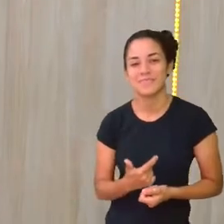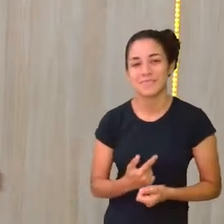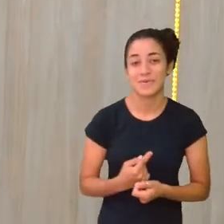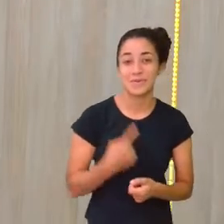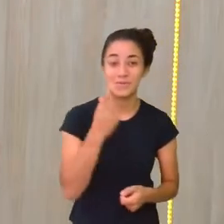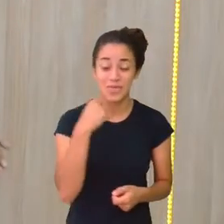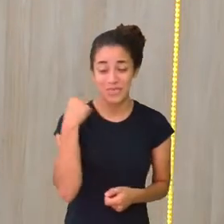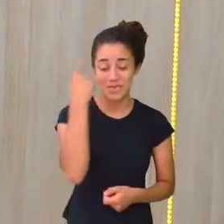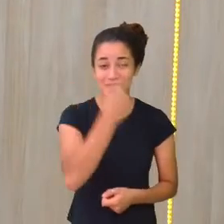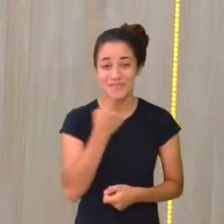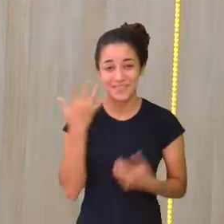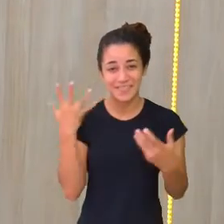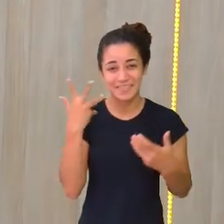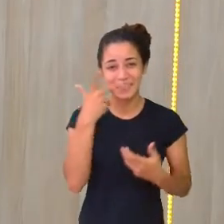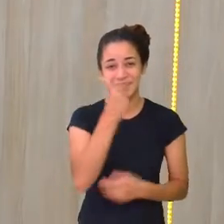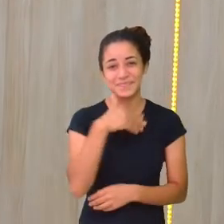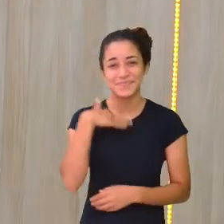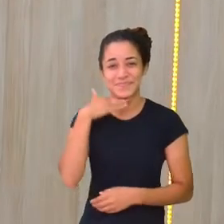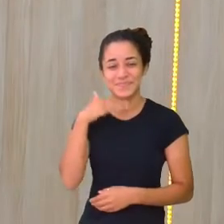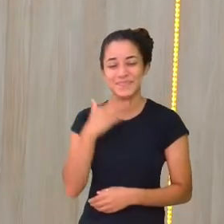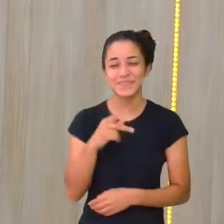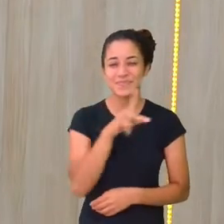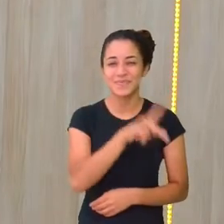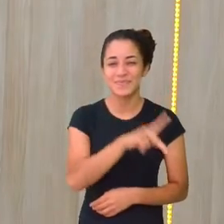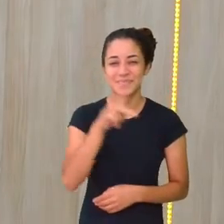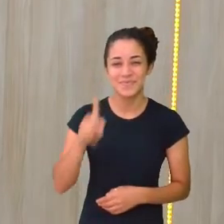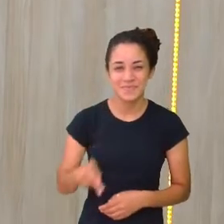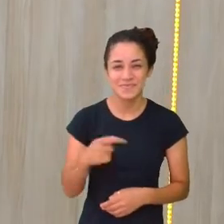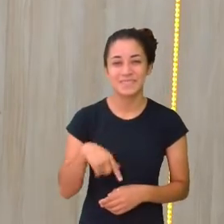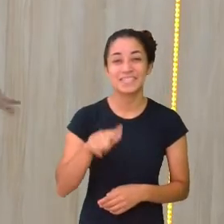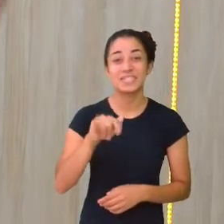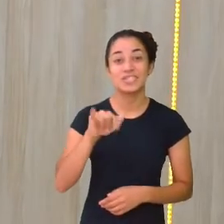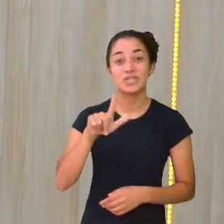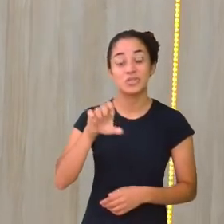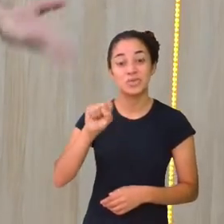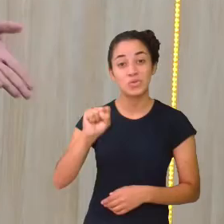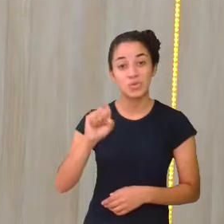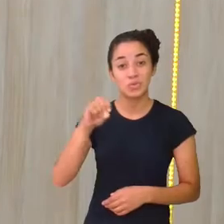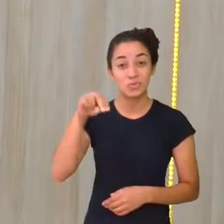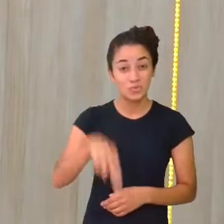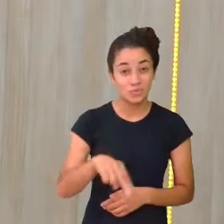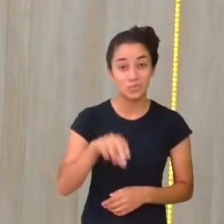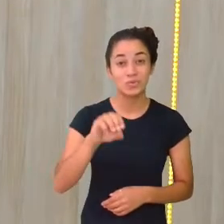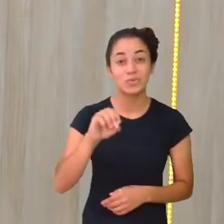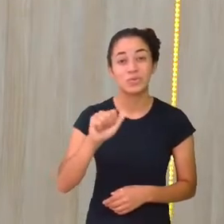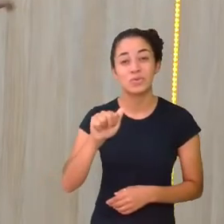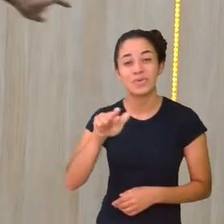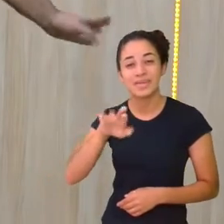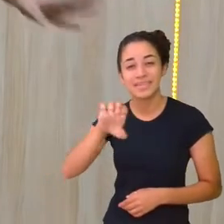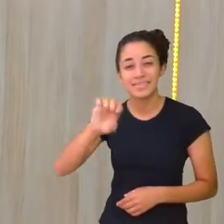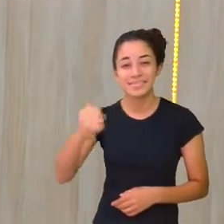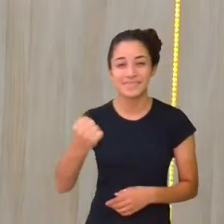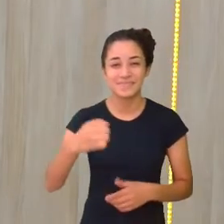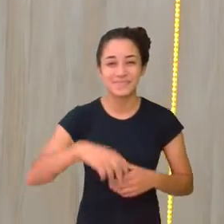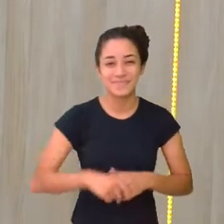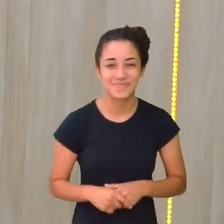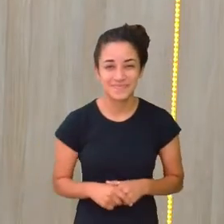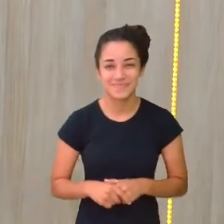do rostinho lindo, é o professor Gilson Soares, abrilhantando aqui a